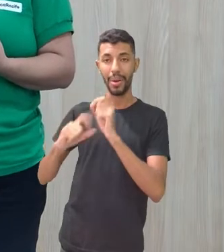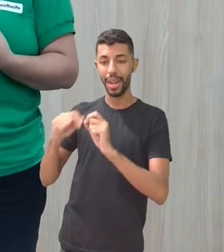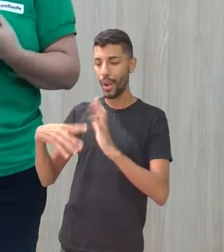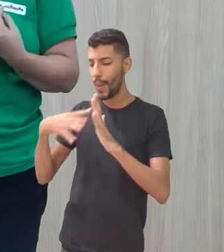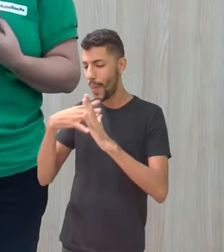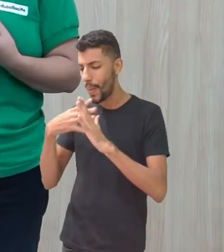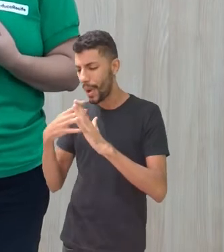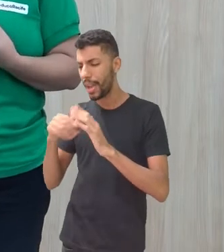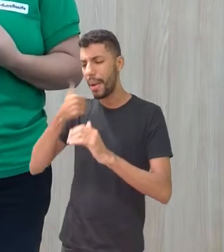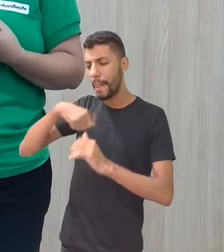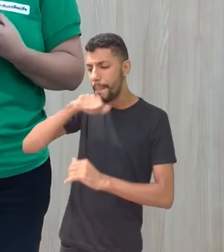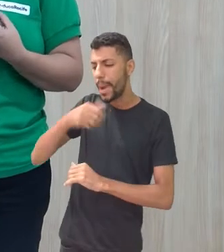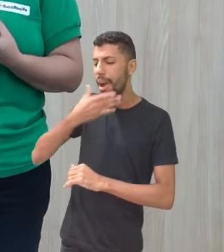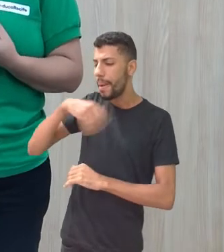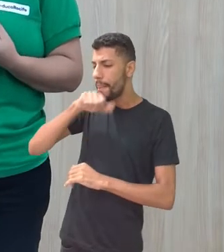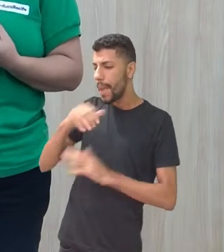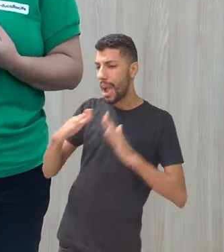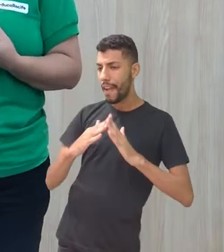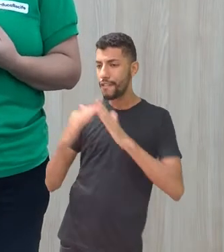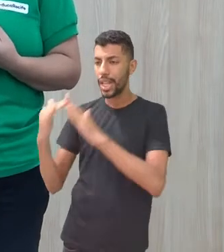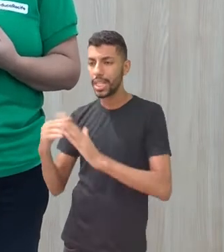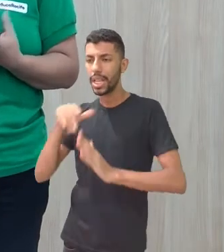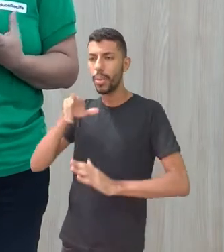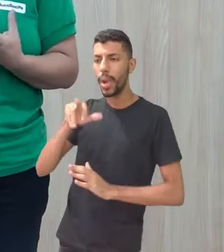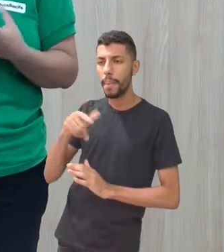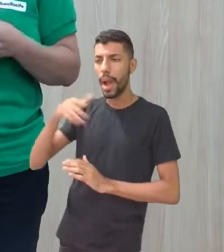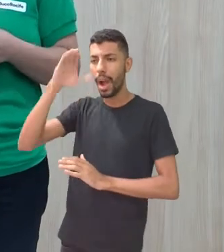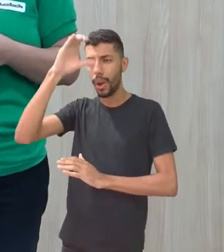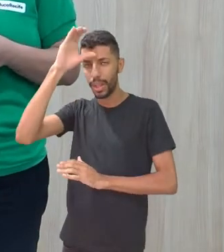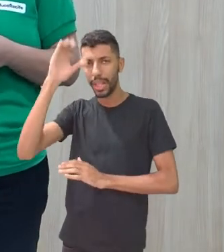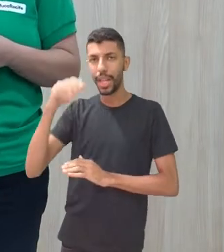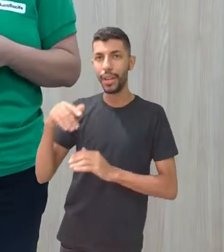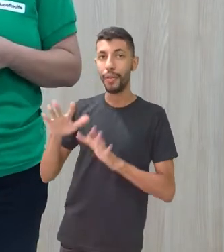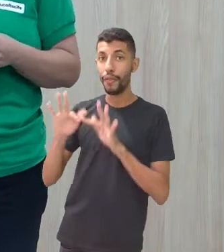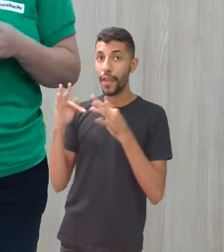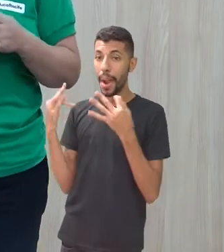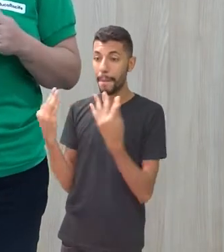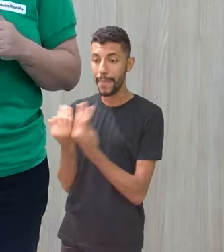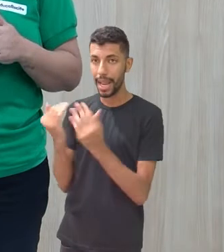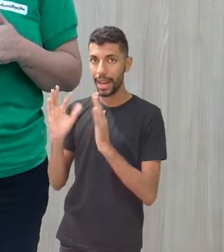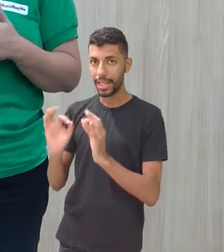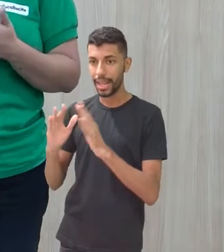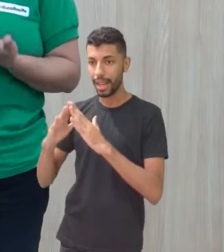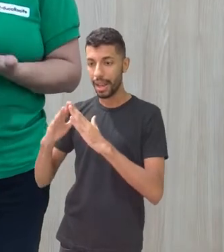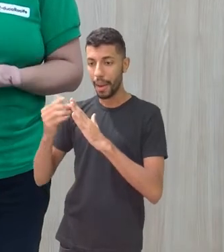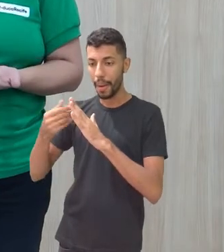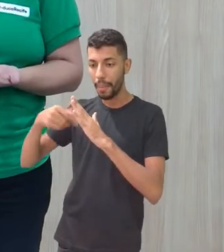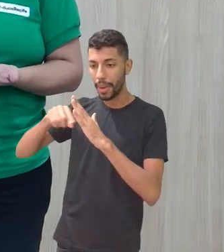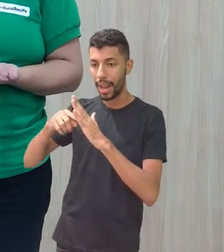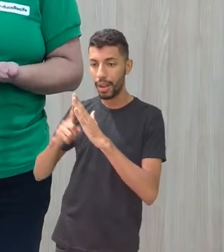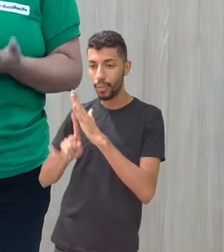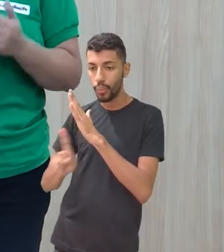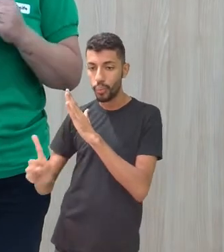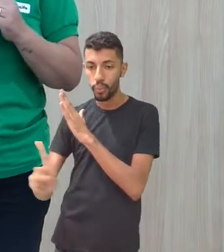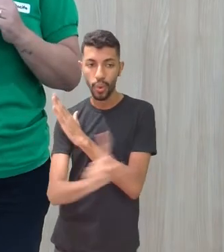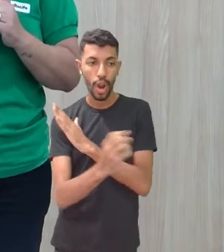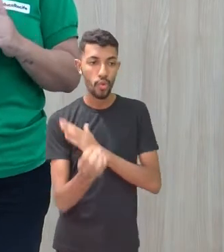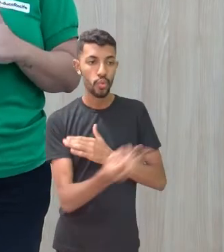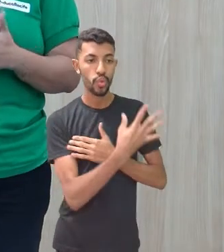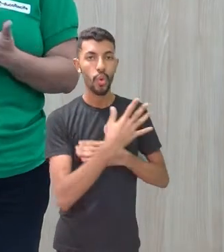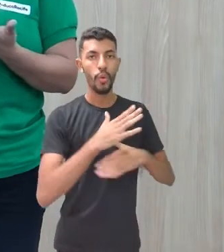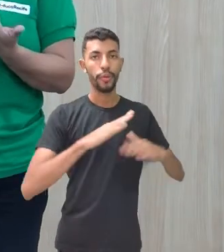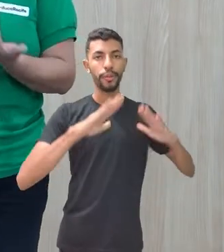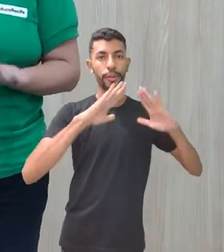conhece, mãe, pai, vizinhos, irmãos, tios, parentes, para um novo ambiente, uma